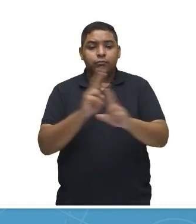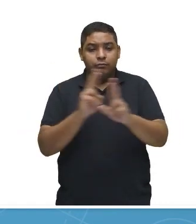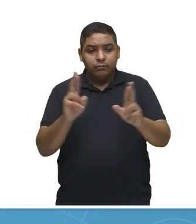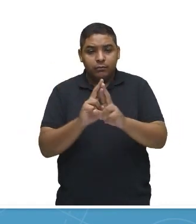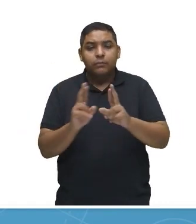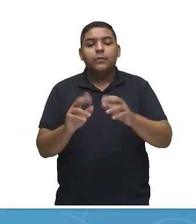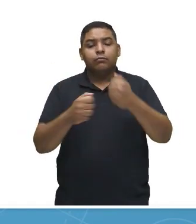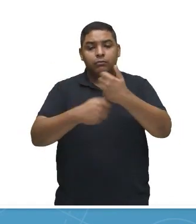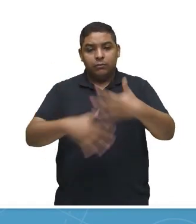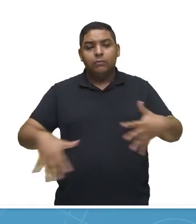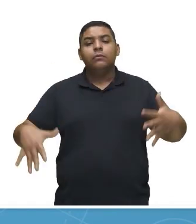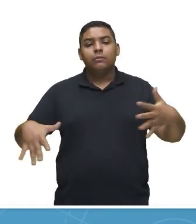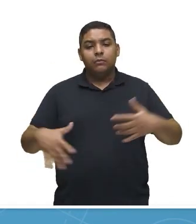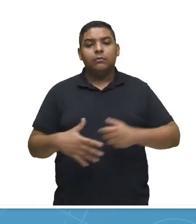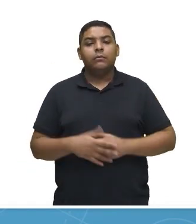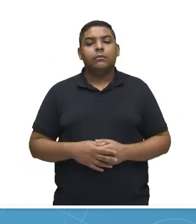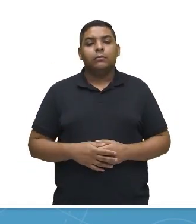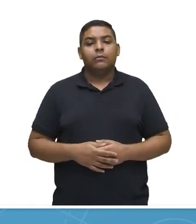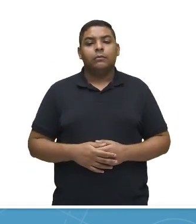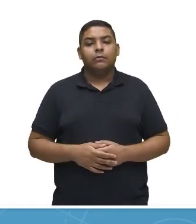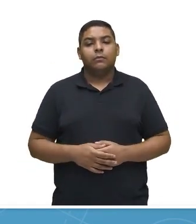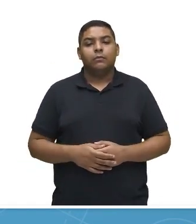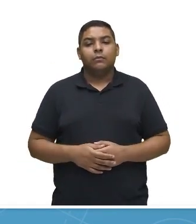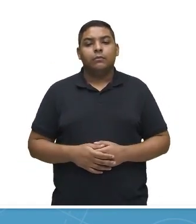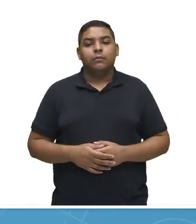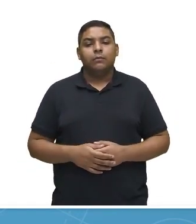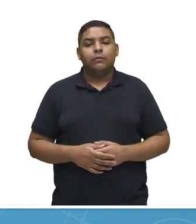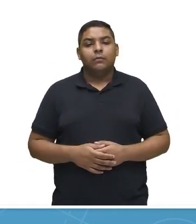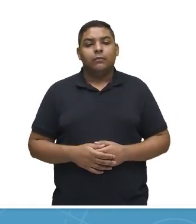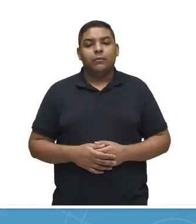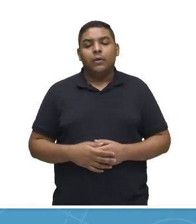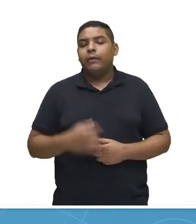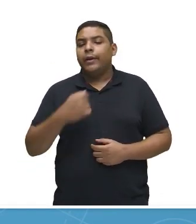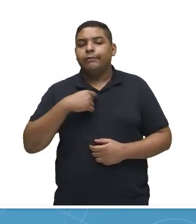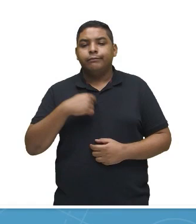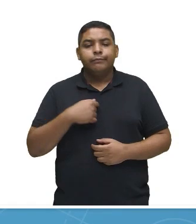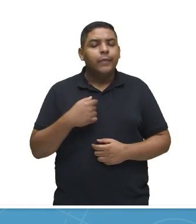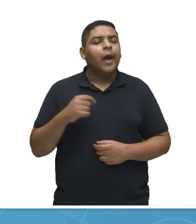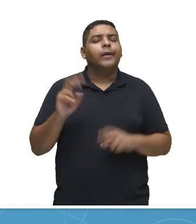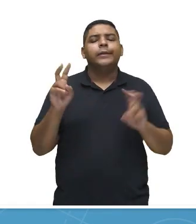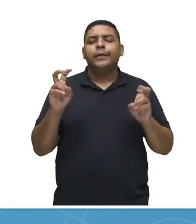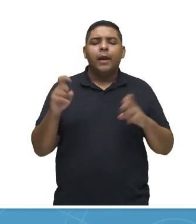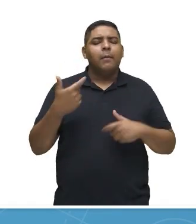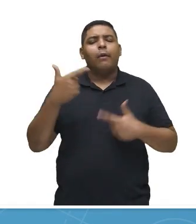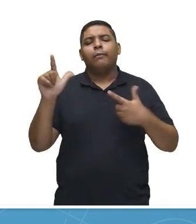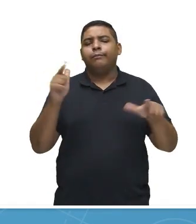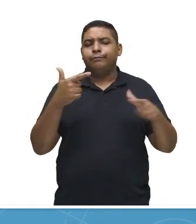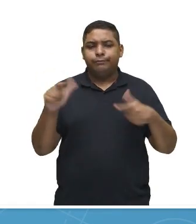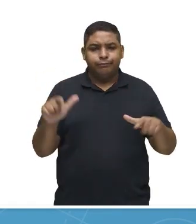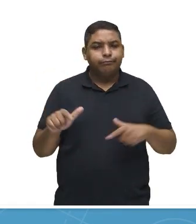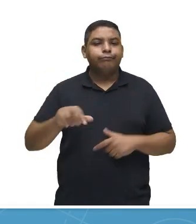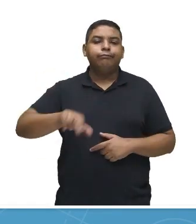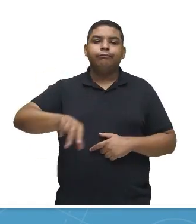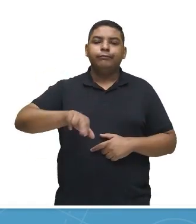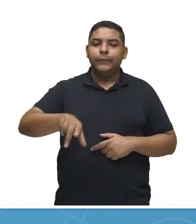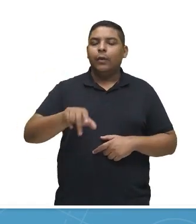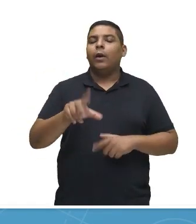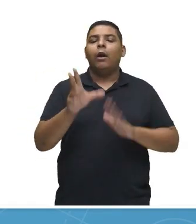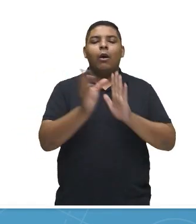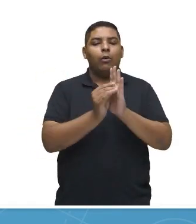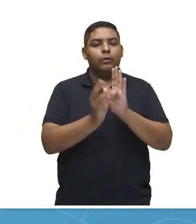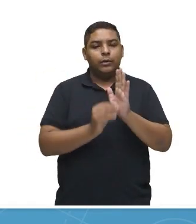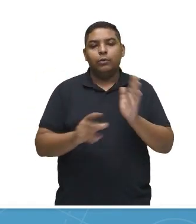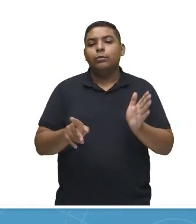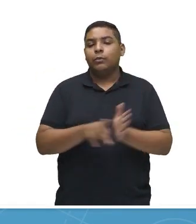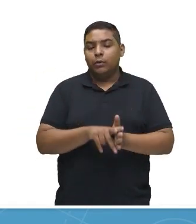respondidas no chat. Quem acabar destoando do assunto, falando coisas que não tem nada a ver com a nossa aula, pode ser chamado